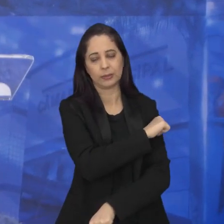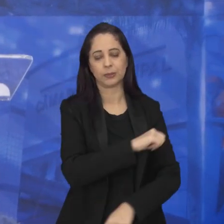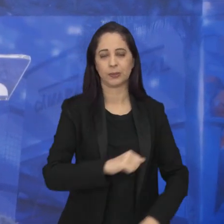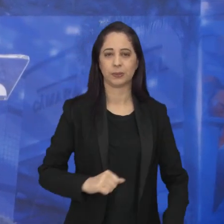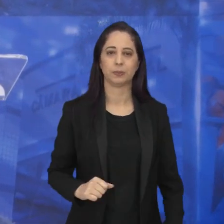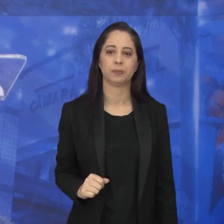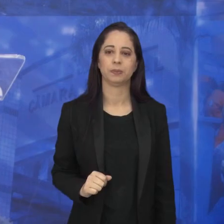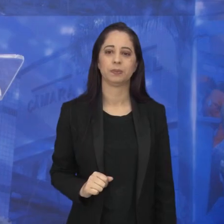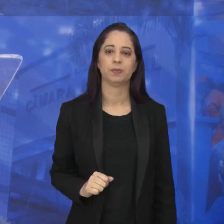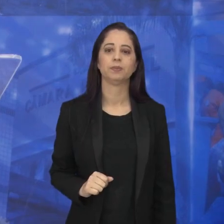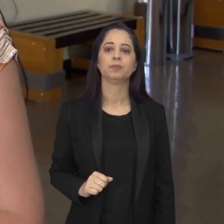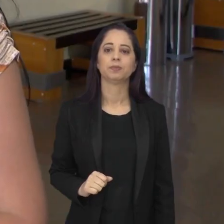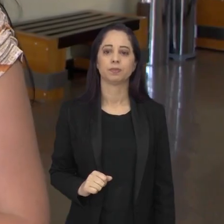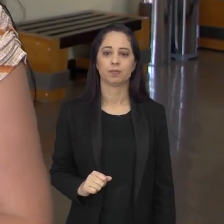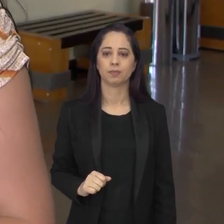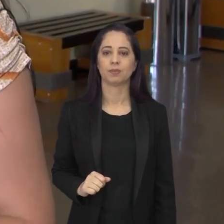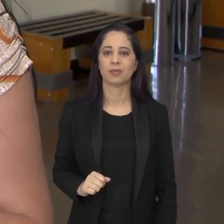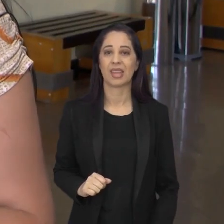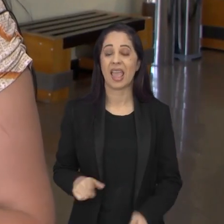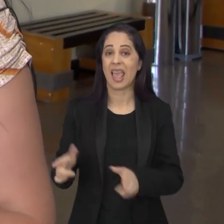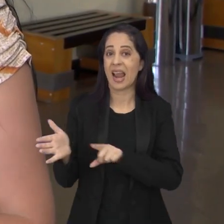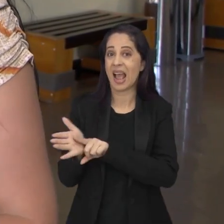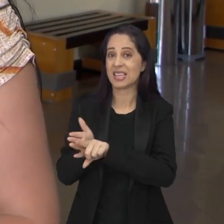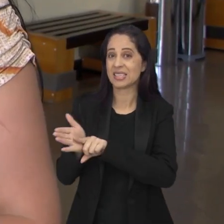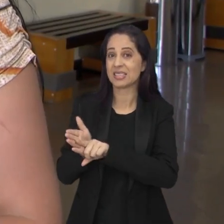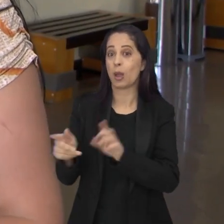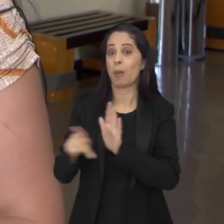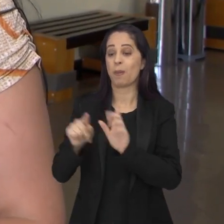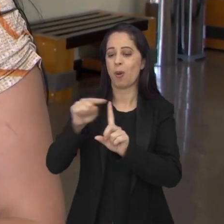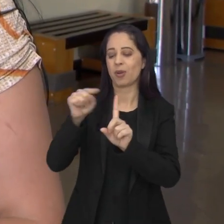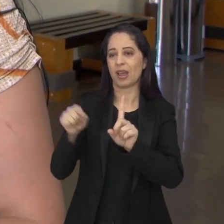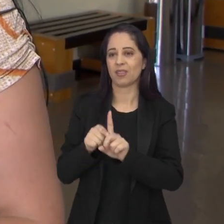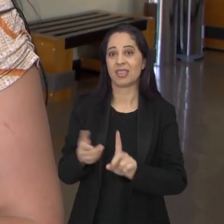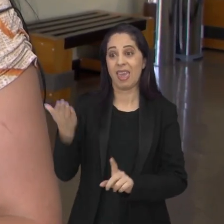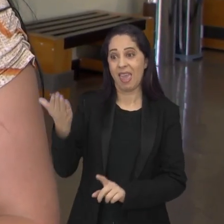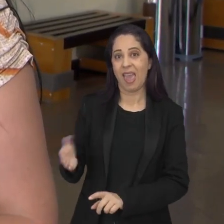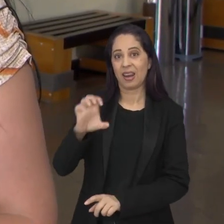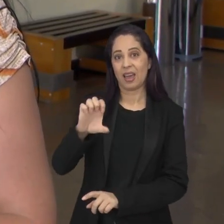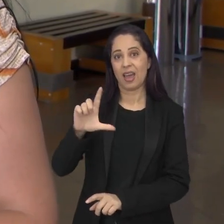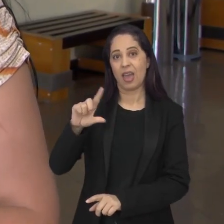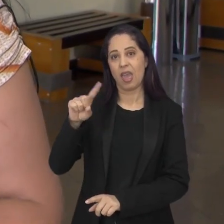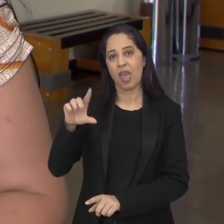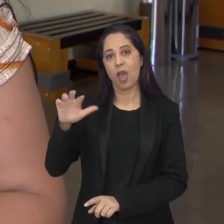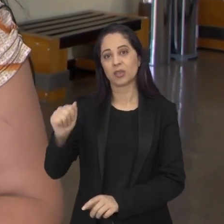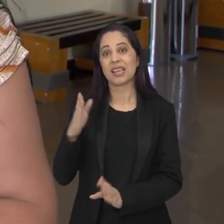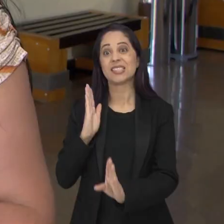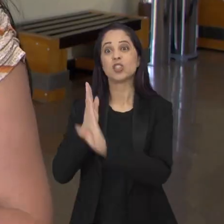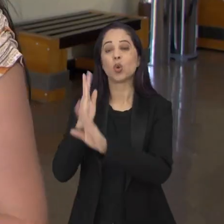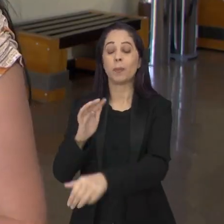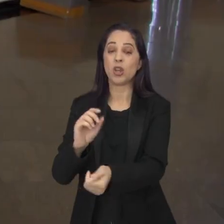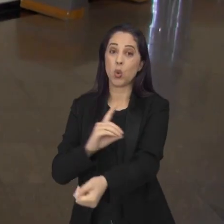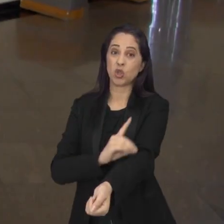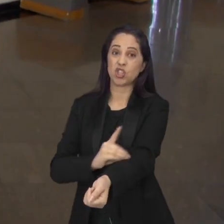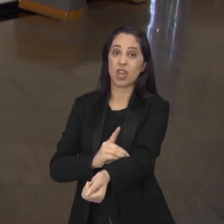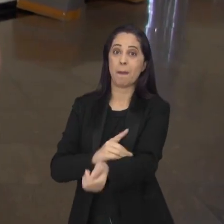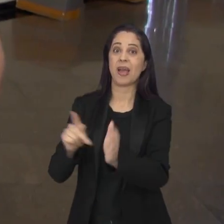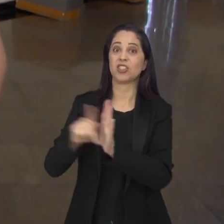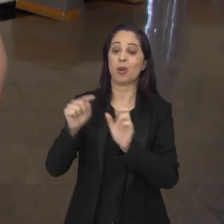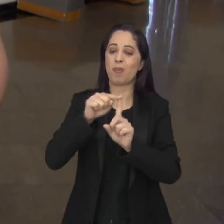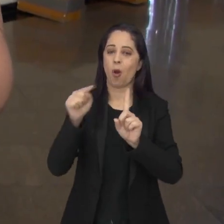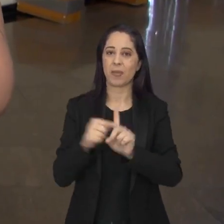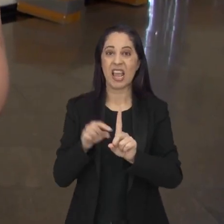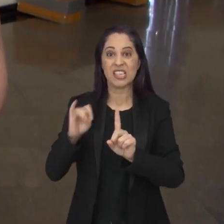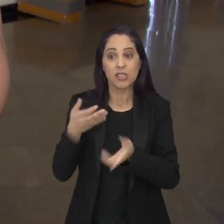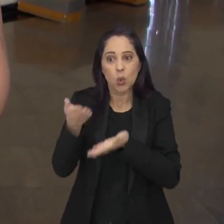nas instituições de ensino. Durante os exames de pré-natal, Elza descobriu que está com diabetes gestacional. Sem